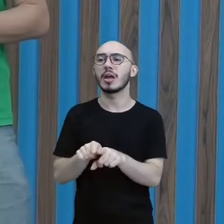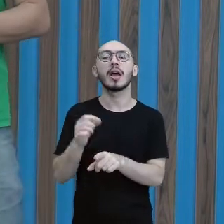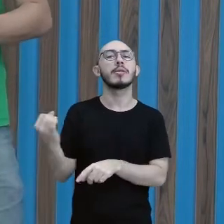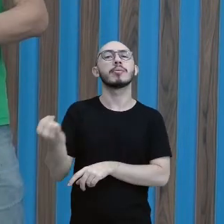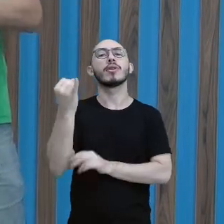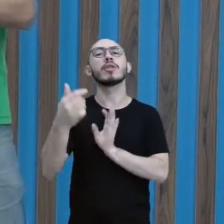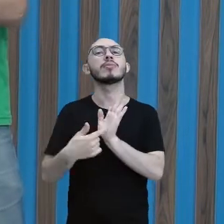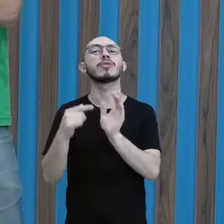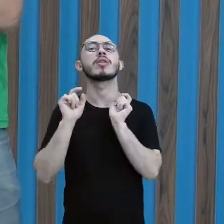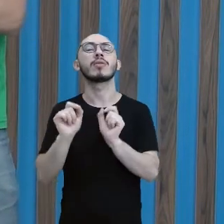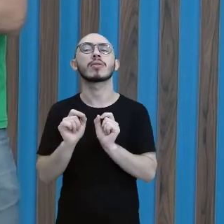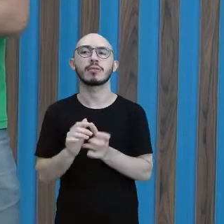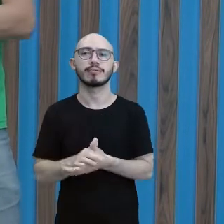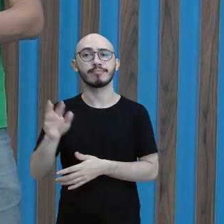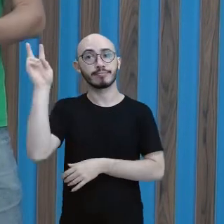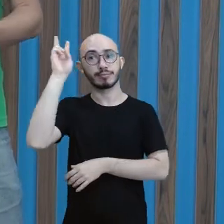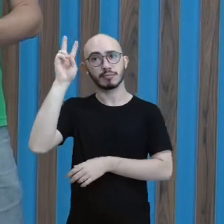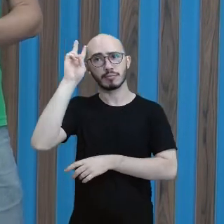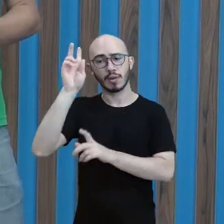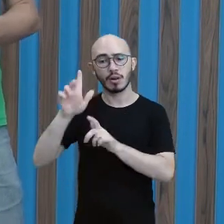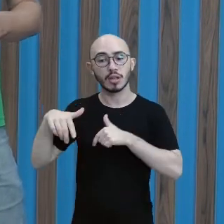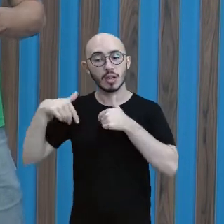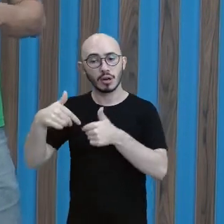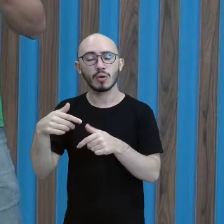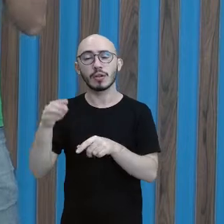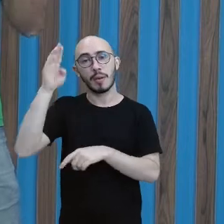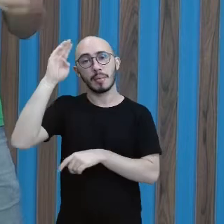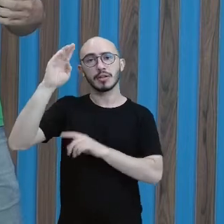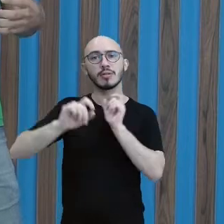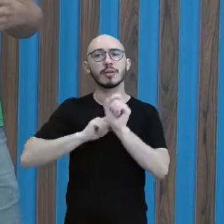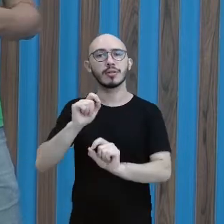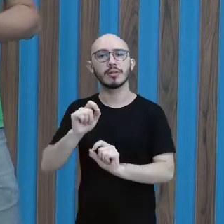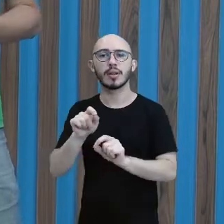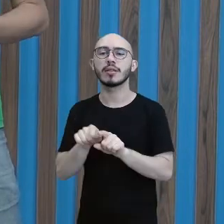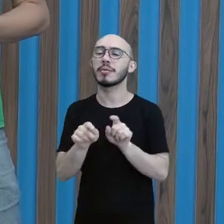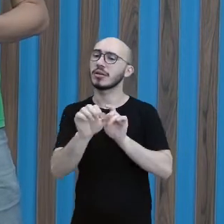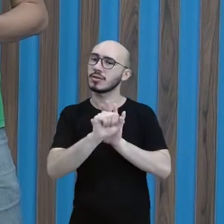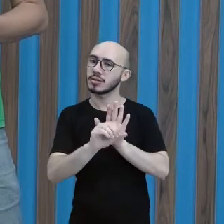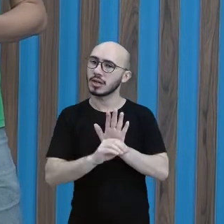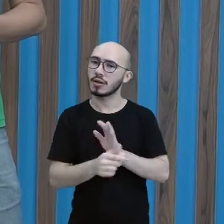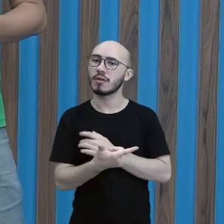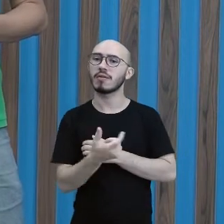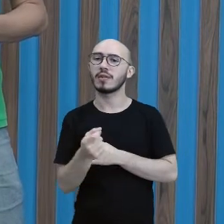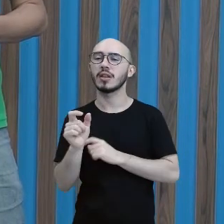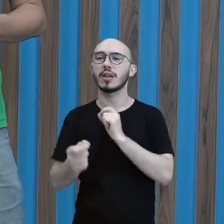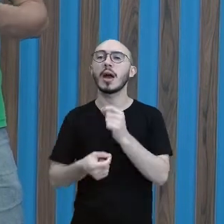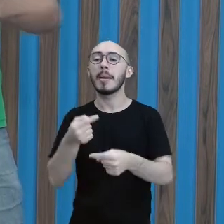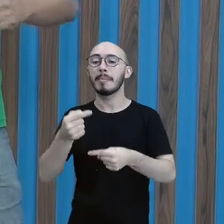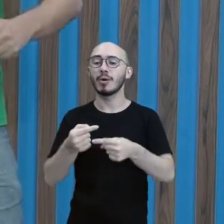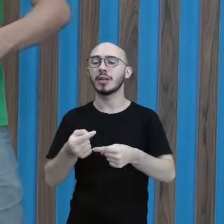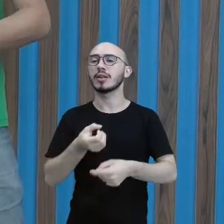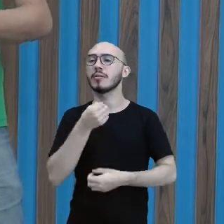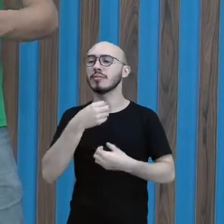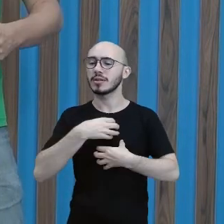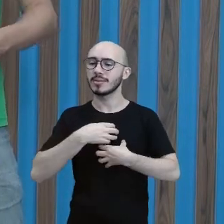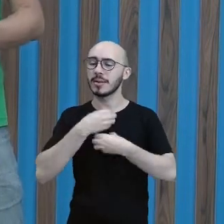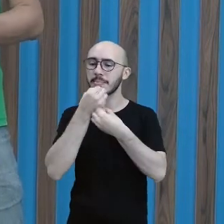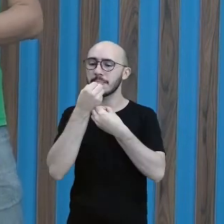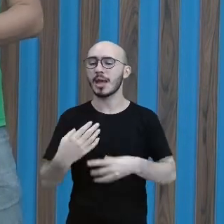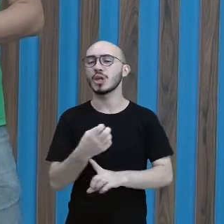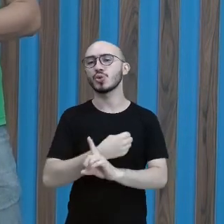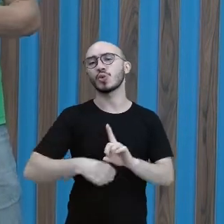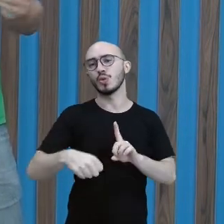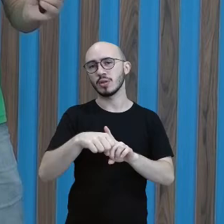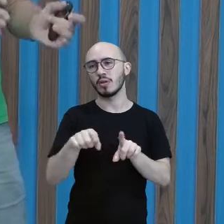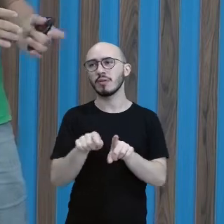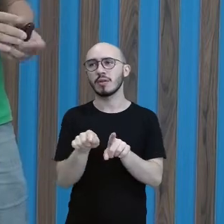dizer é o seguinte, que essa história de luta, e principalmente, e aí a gente falando do século XX, essa política do bem-estar social, que se